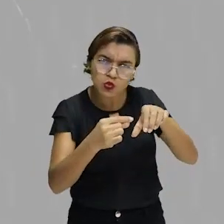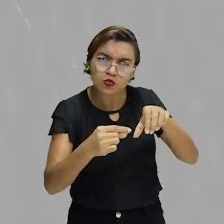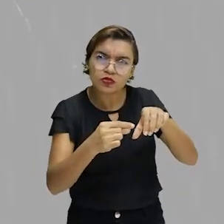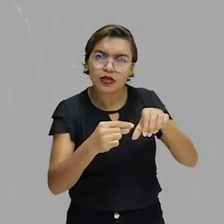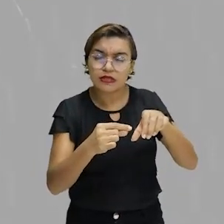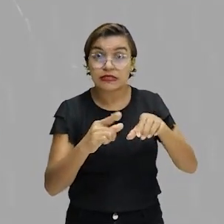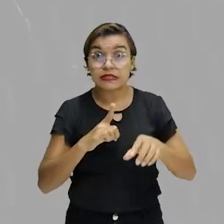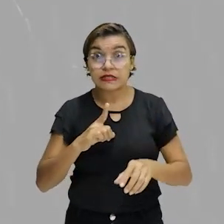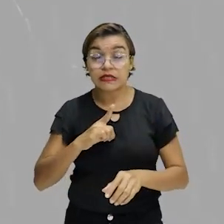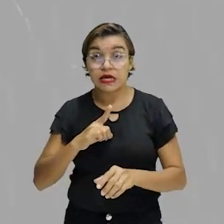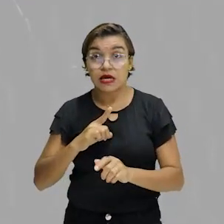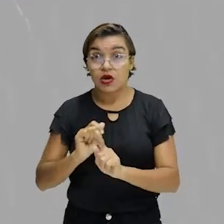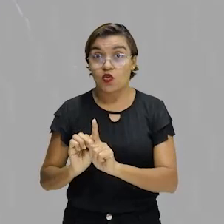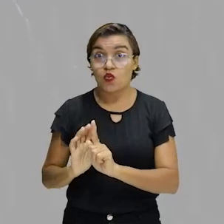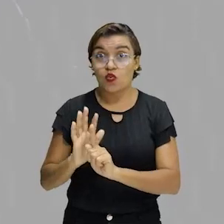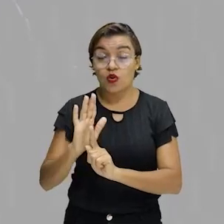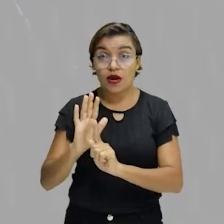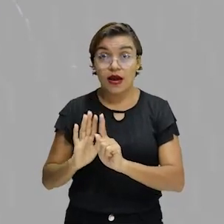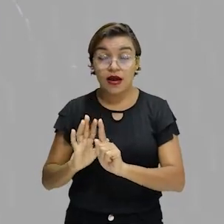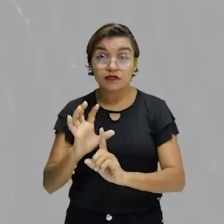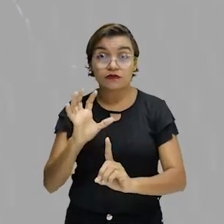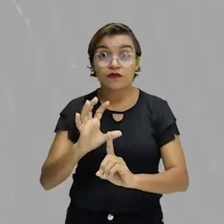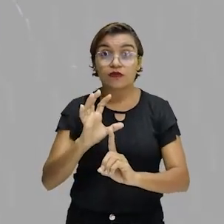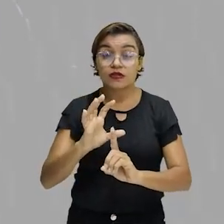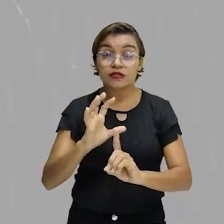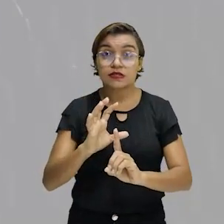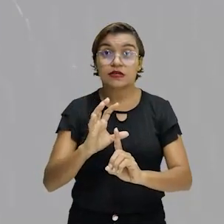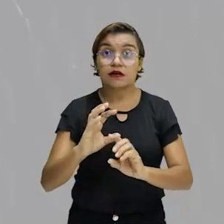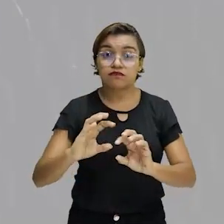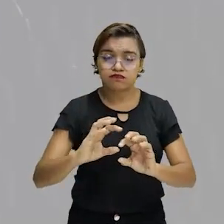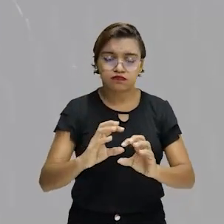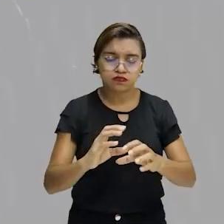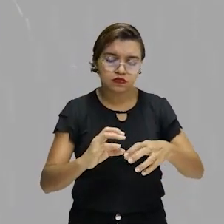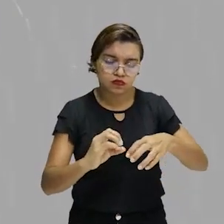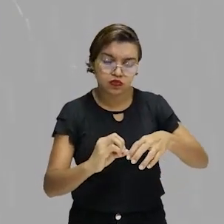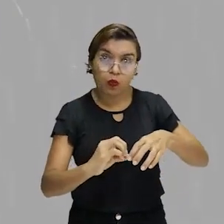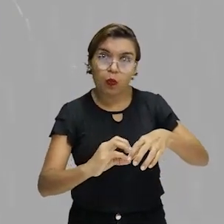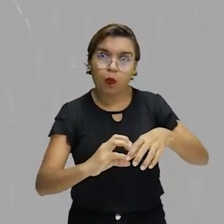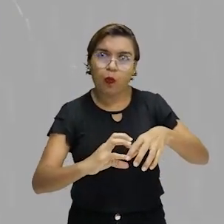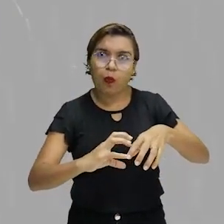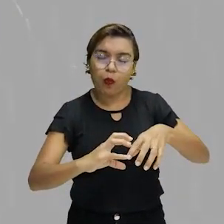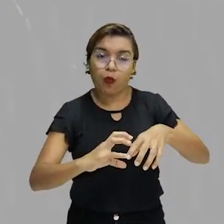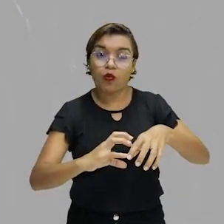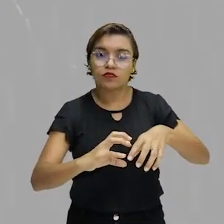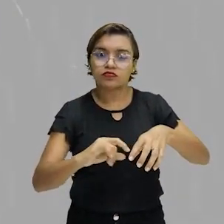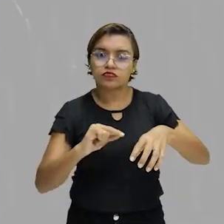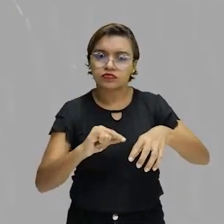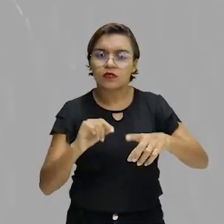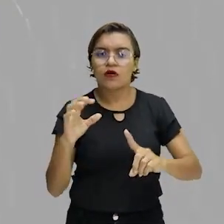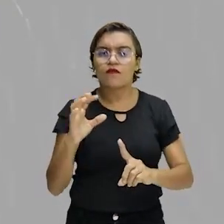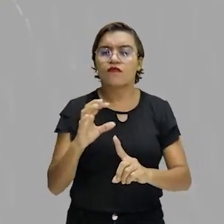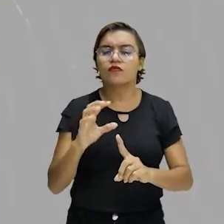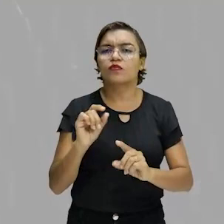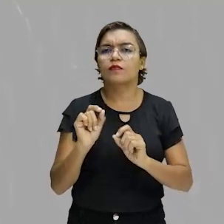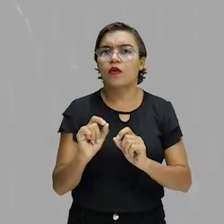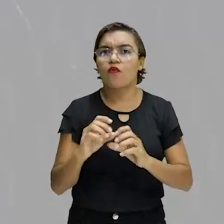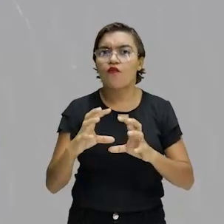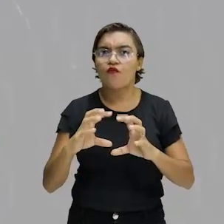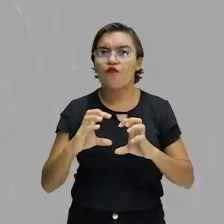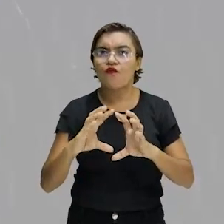ele vai gerar um espaço né Depois ele vai sair e vai gerar um espaço Isso vai tornar esse pão